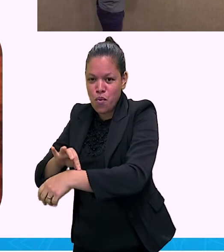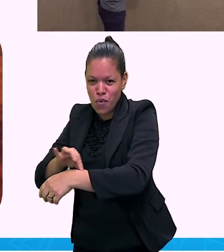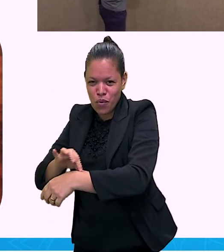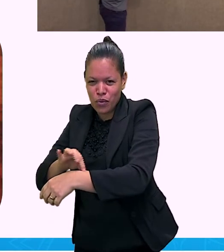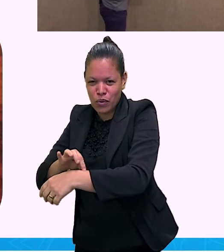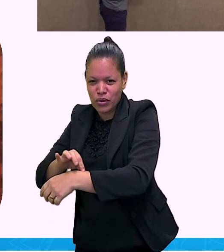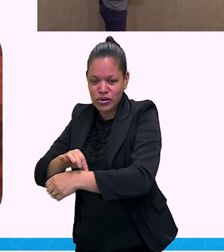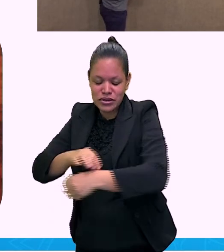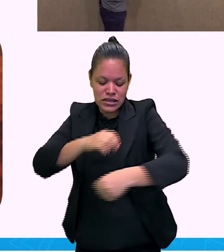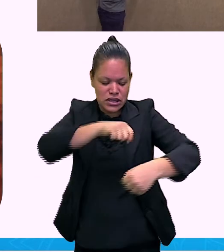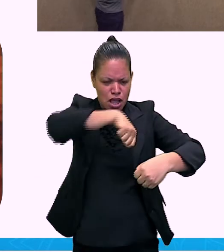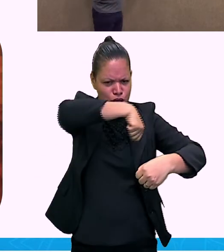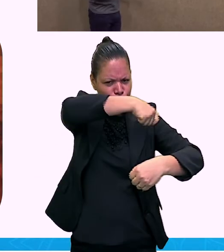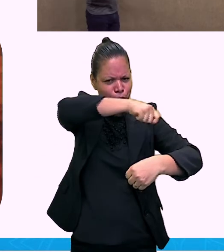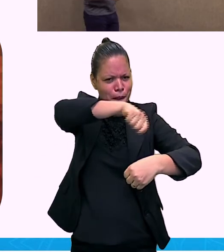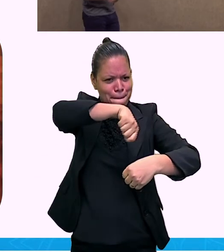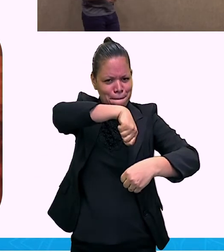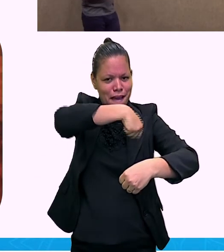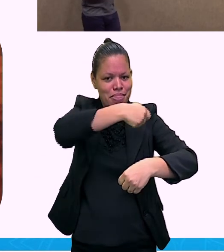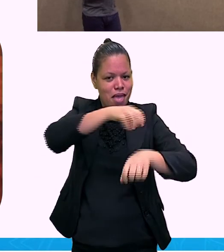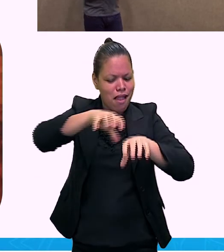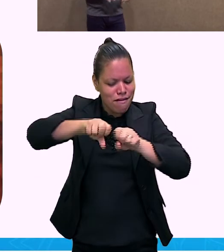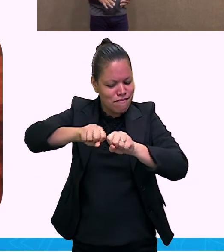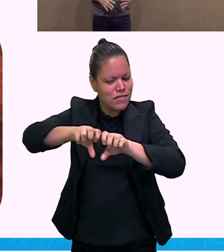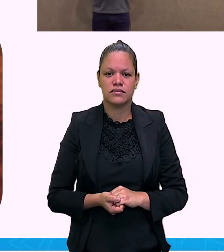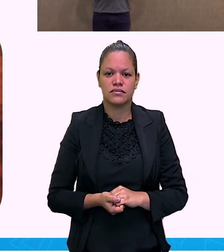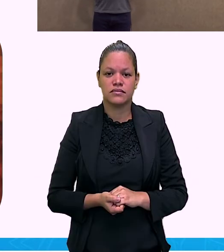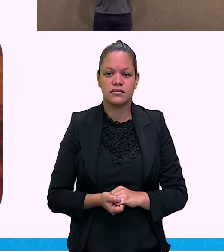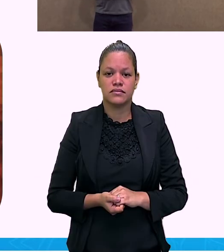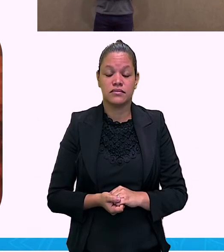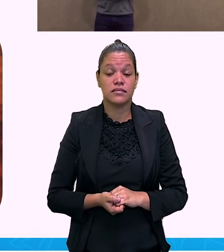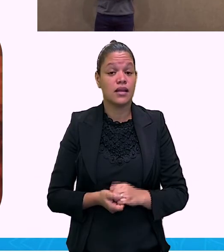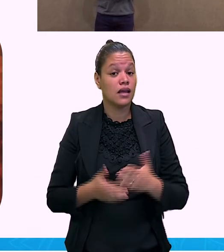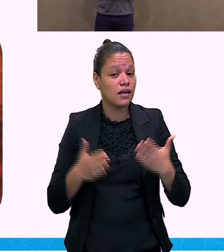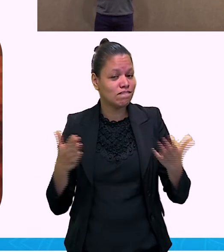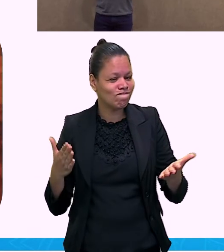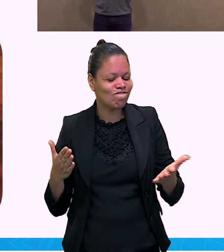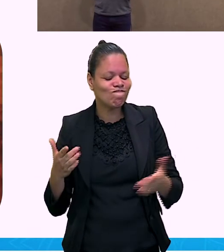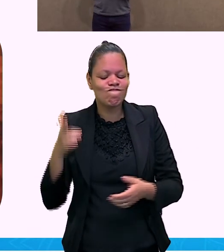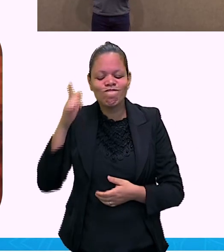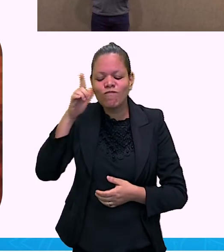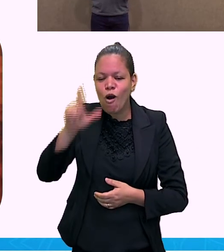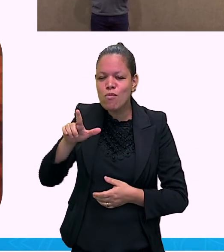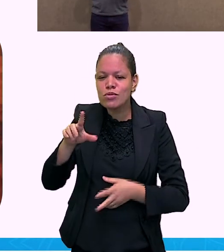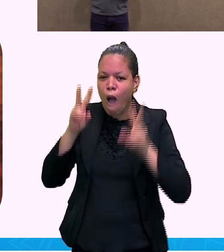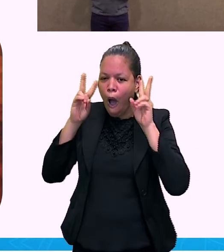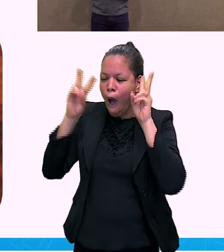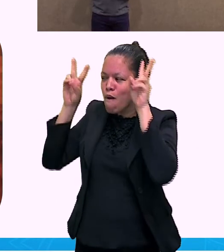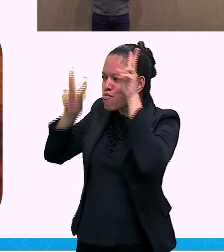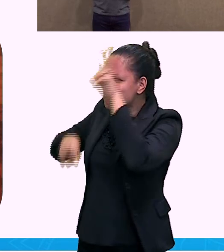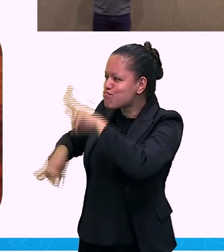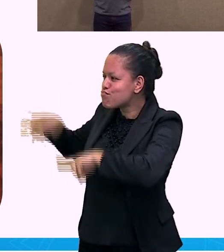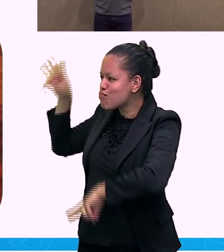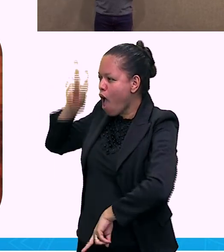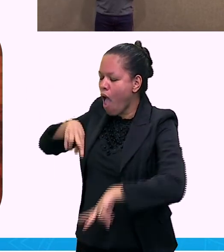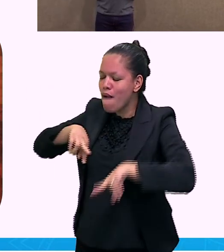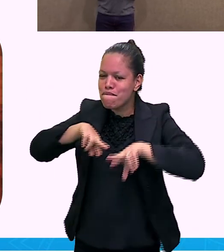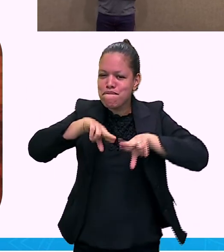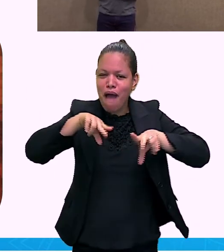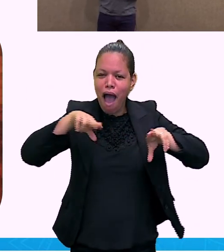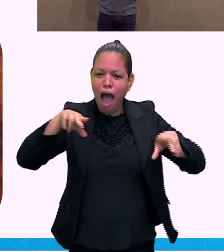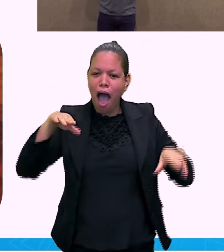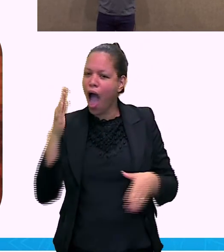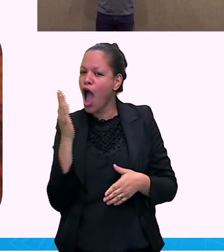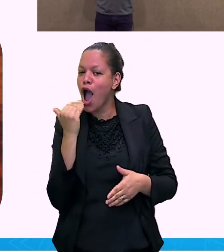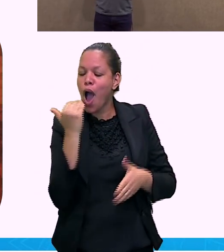primeira imagem aqui, bastante conhecida lá, e o vinho. Então nós conseguimos aí contemplar diversos pratos típicos que